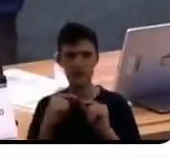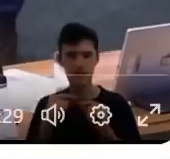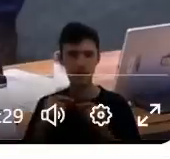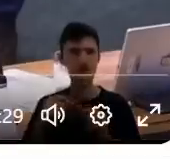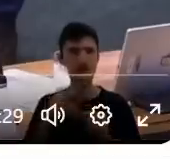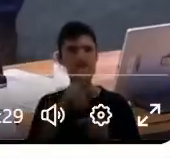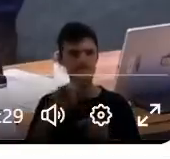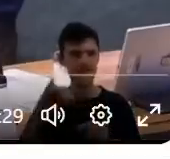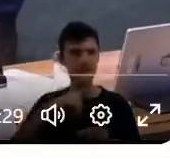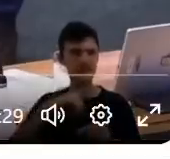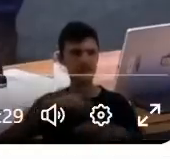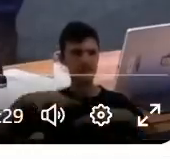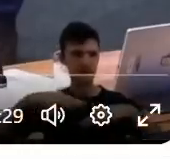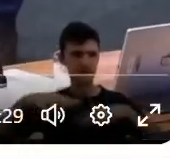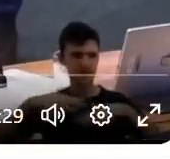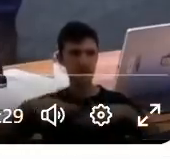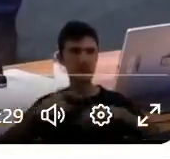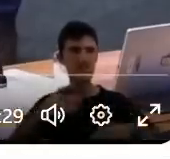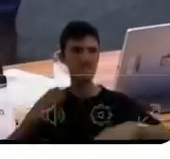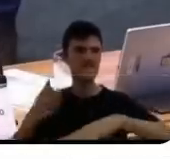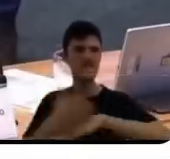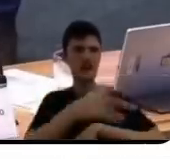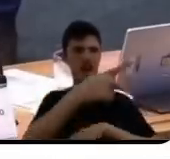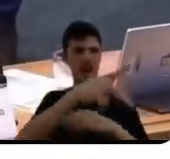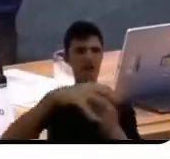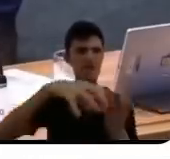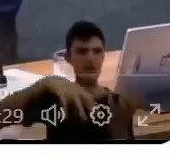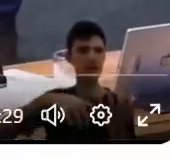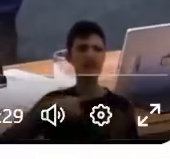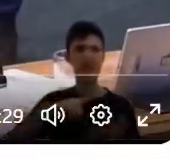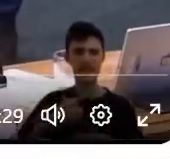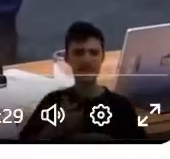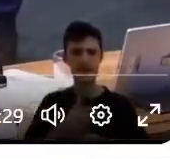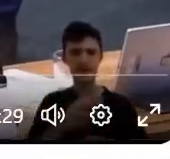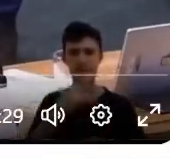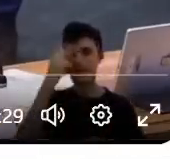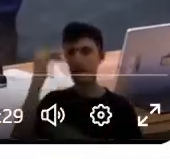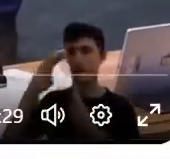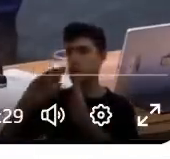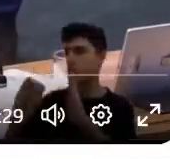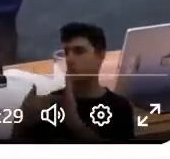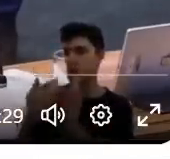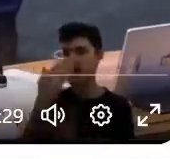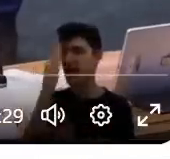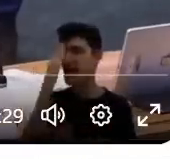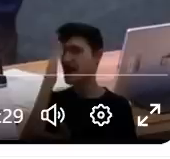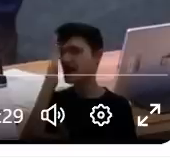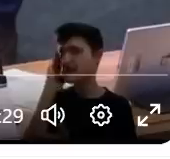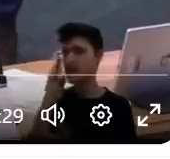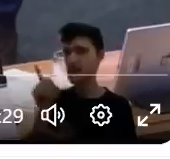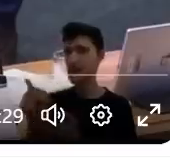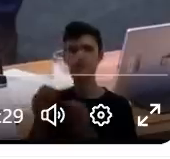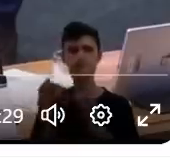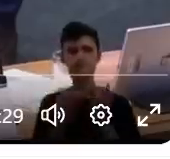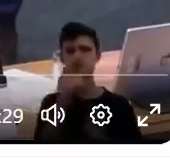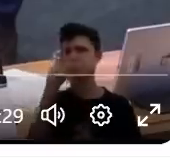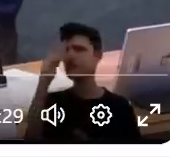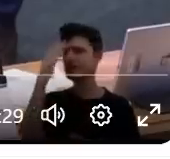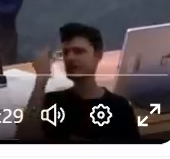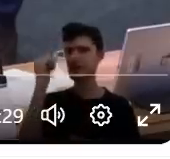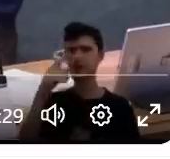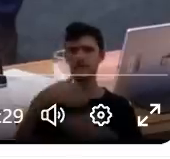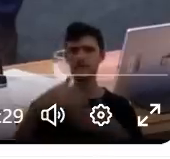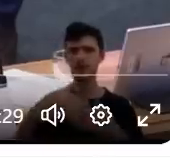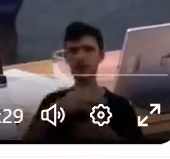que ia ter movimentação como que todas essas pessoas sabiam como que todas essas pessoas julgavam algo que iria acontecer